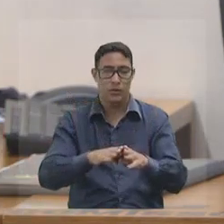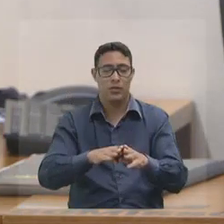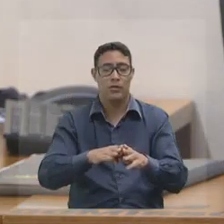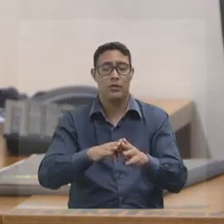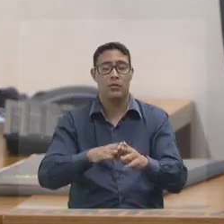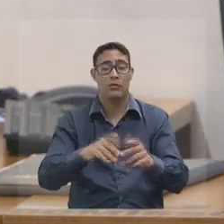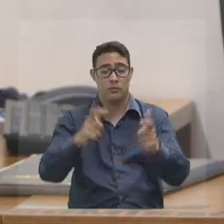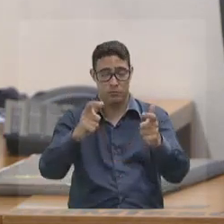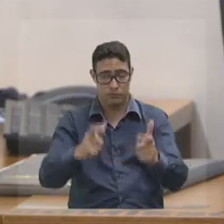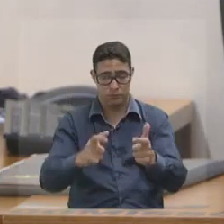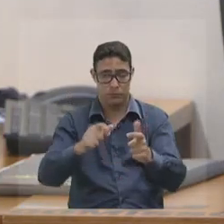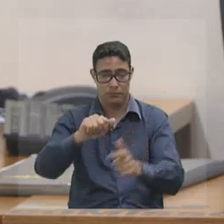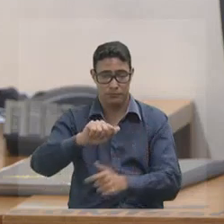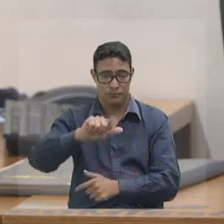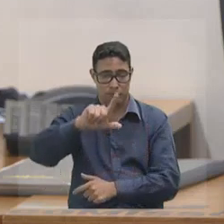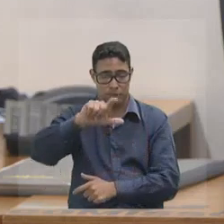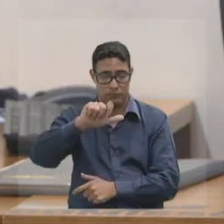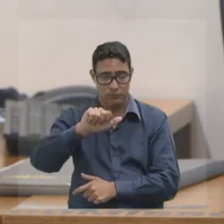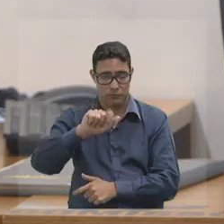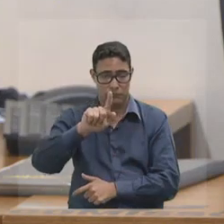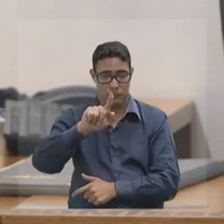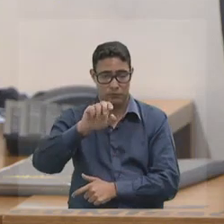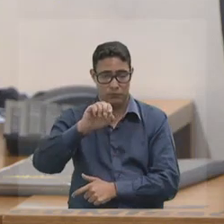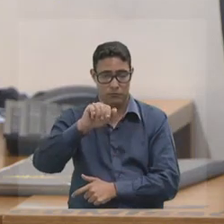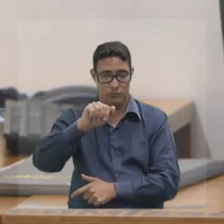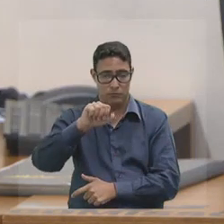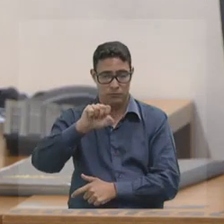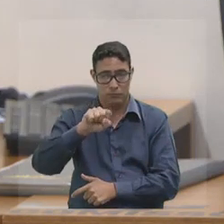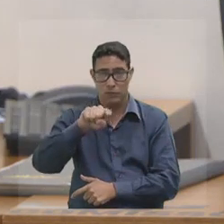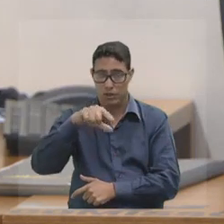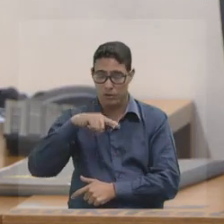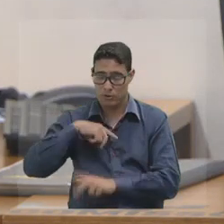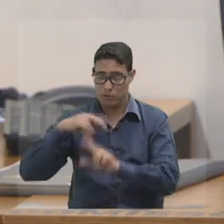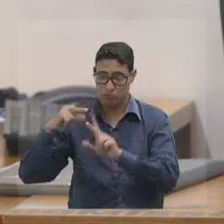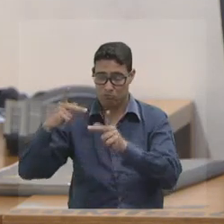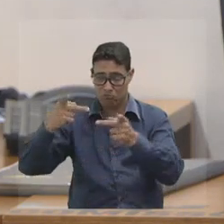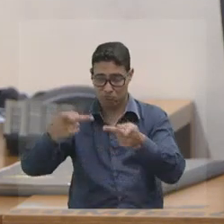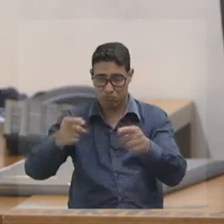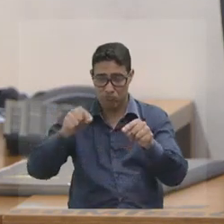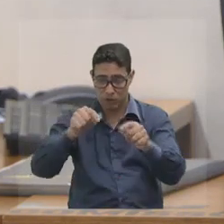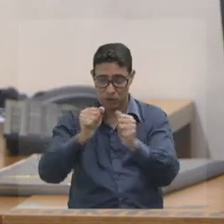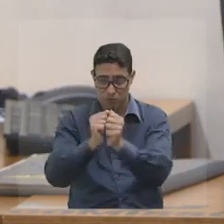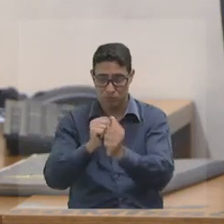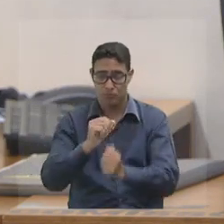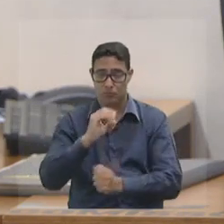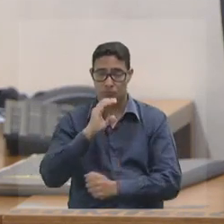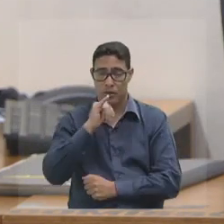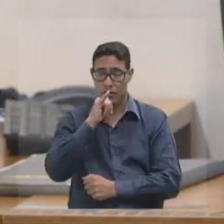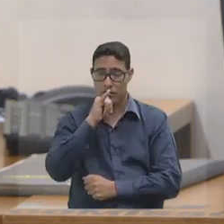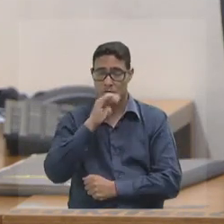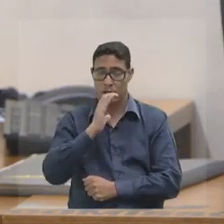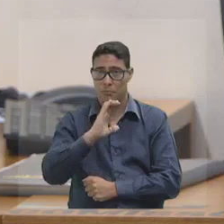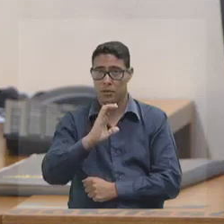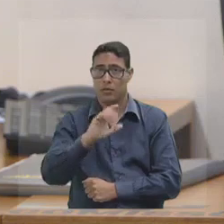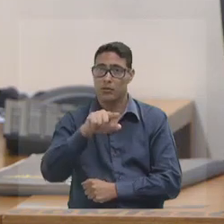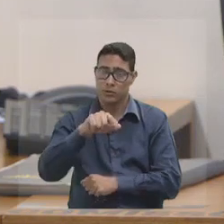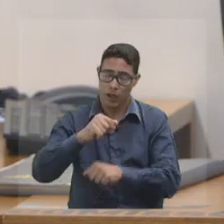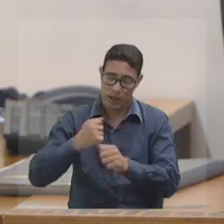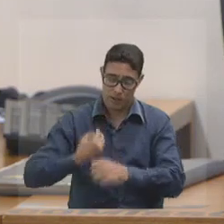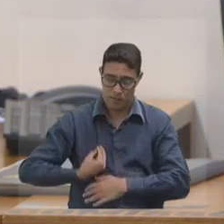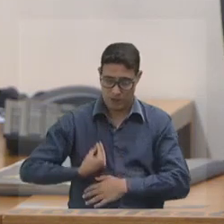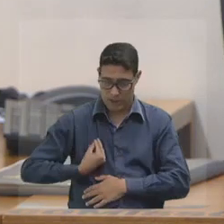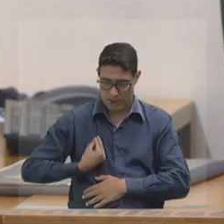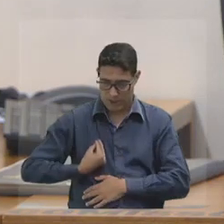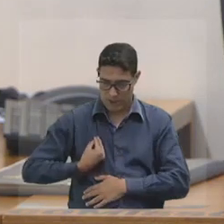o deputado Presidente dessa comissão né nós tivemos lá com a Cemig pessoalmente participando desta reunião e eu fiz